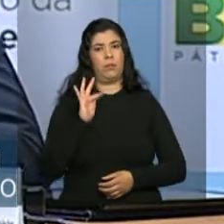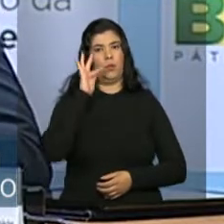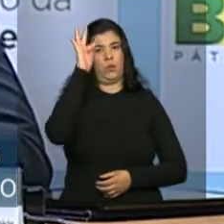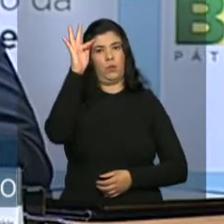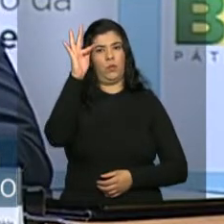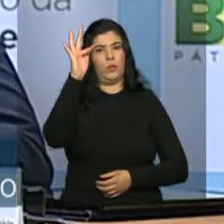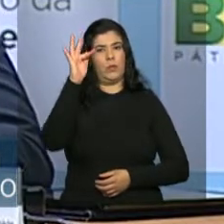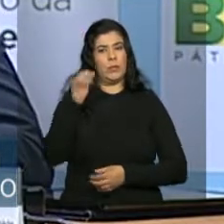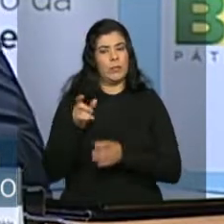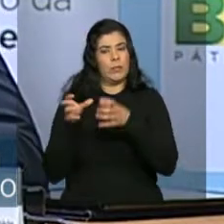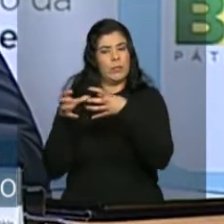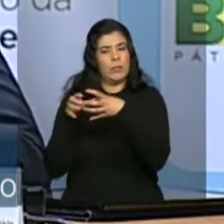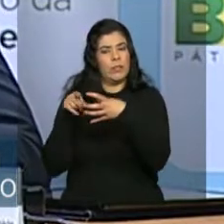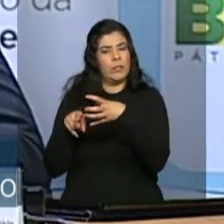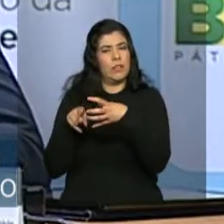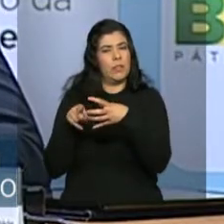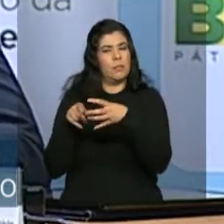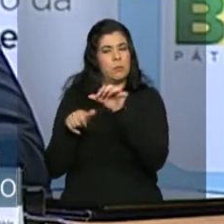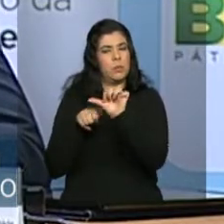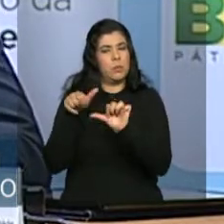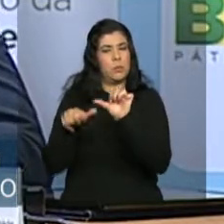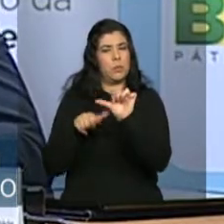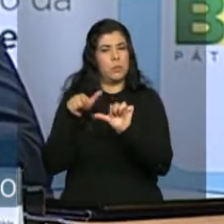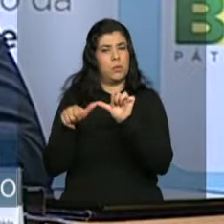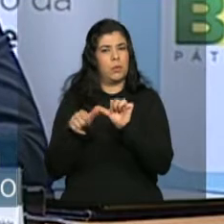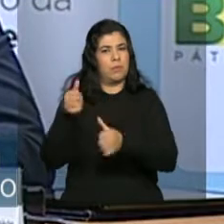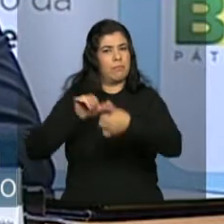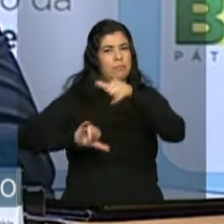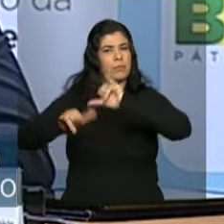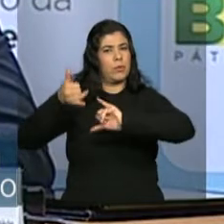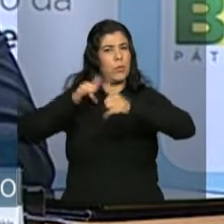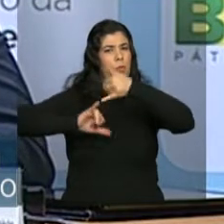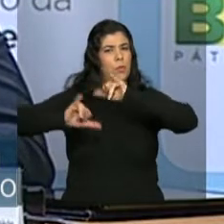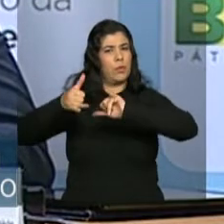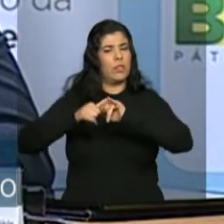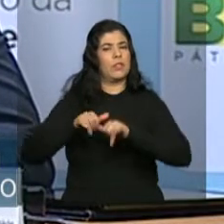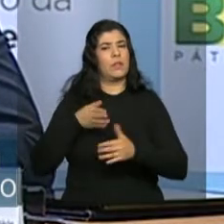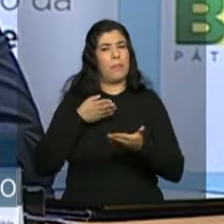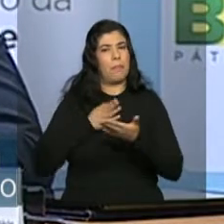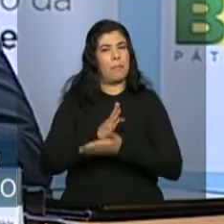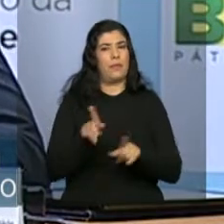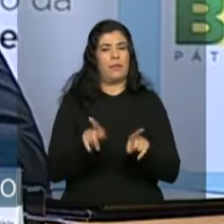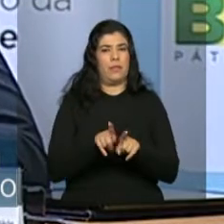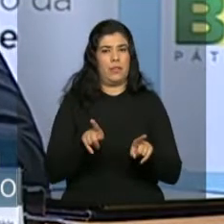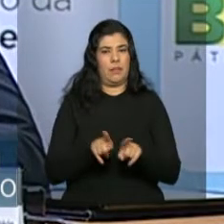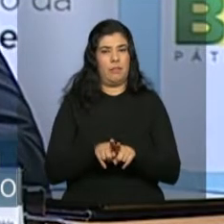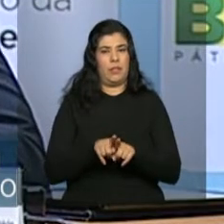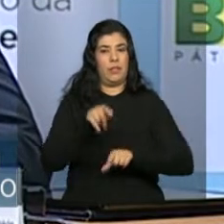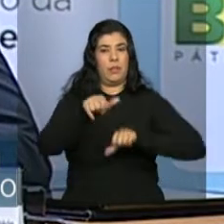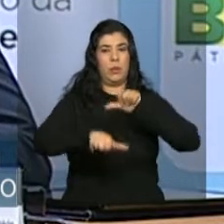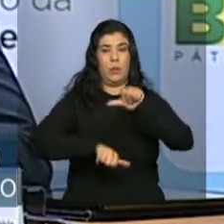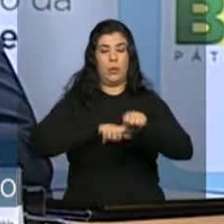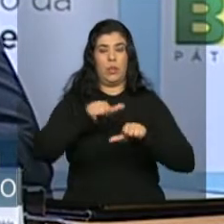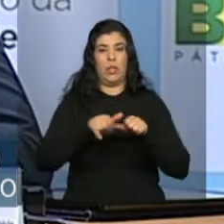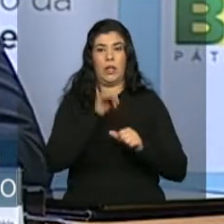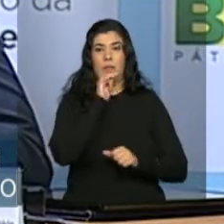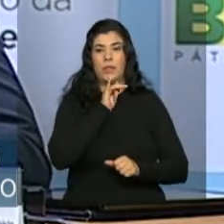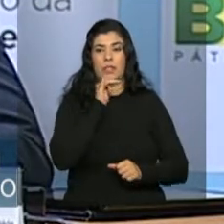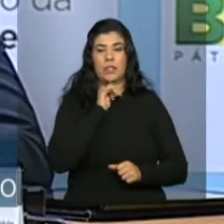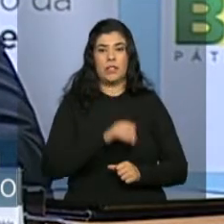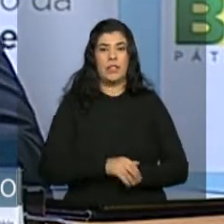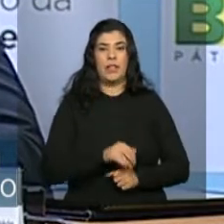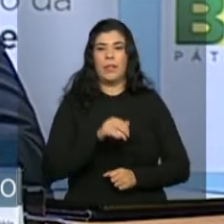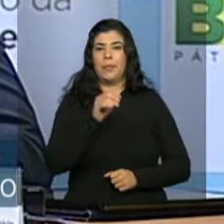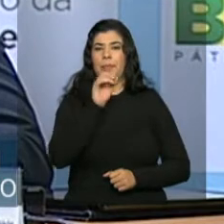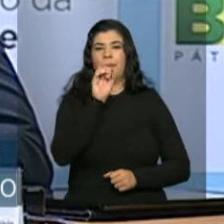futuro eles começavam a fazer modificações no medicamento cônico também tinham que ser aprovado pela Anvisa eu não trocava o experiente do produto